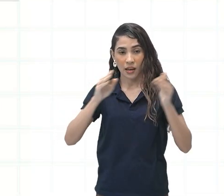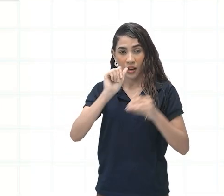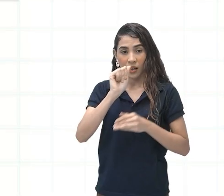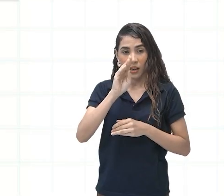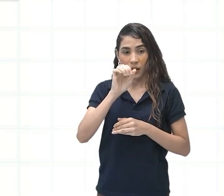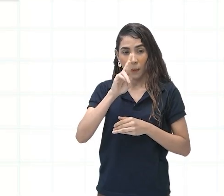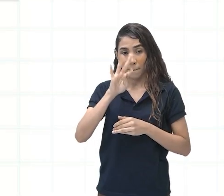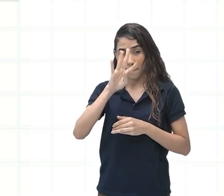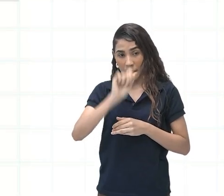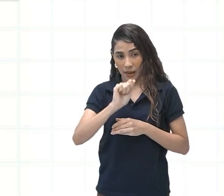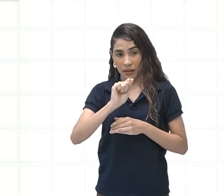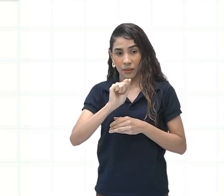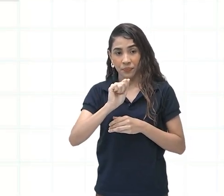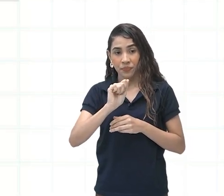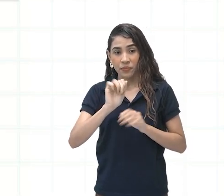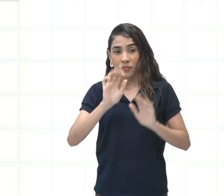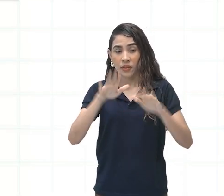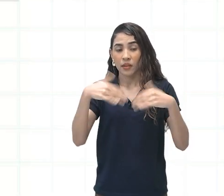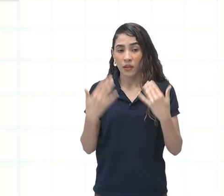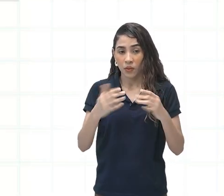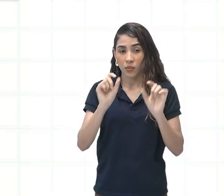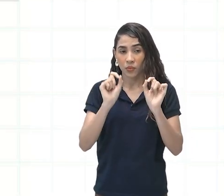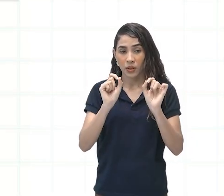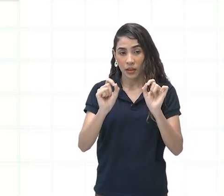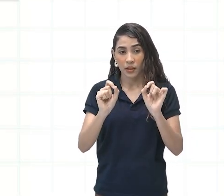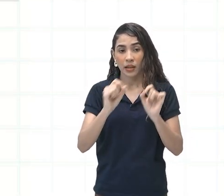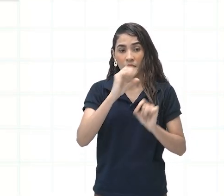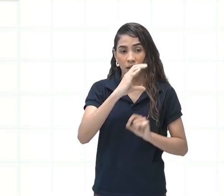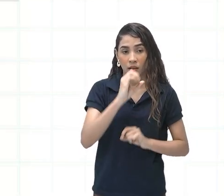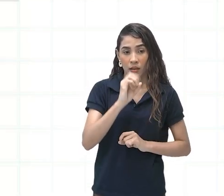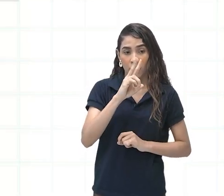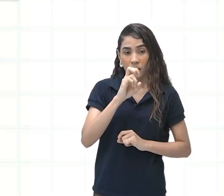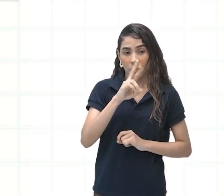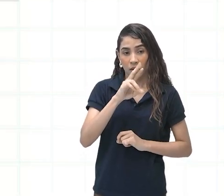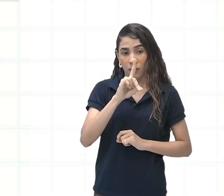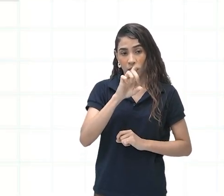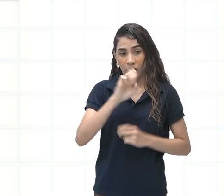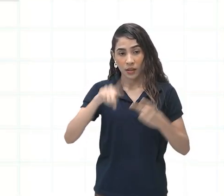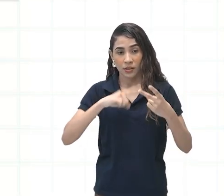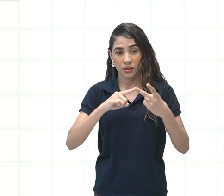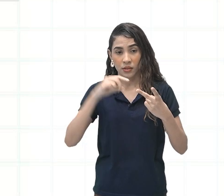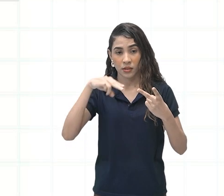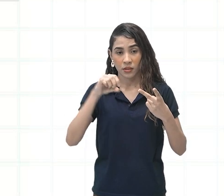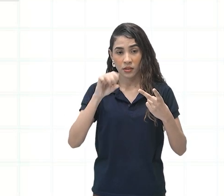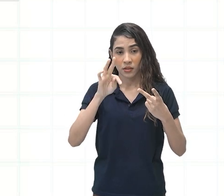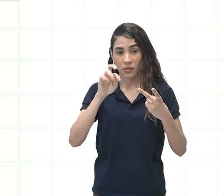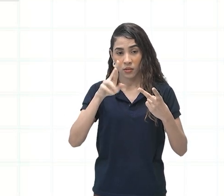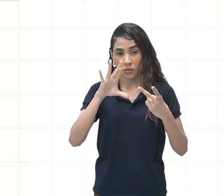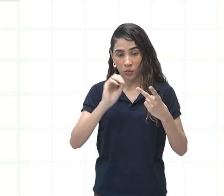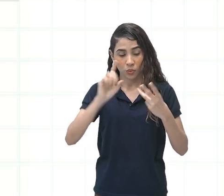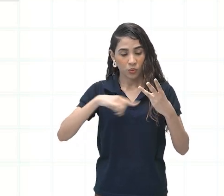bom? E aí, então, seríamos aí covarde, noturno,